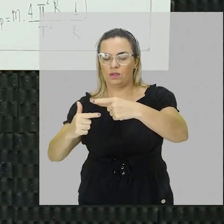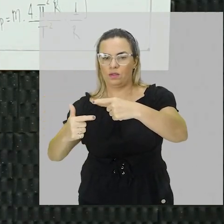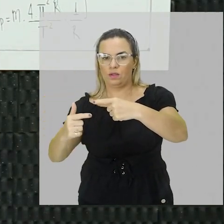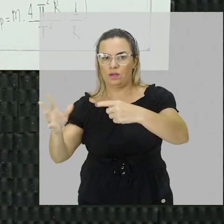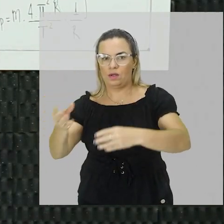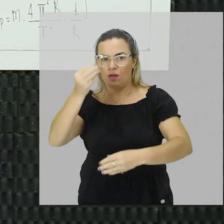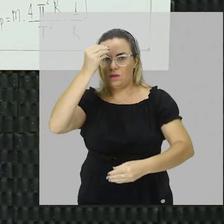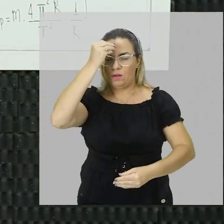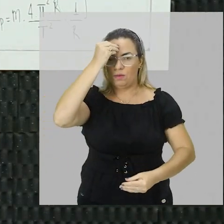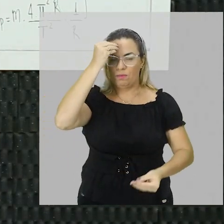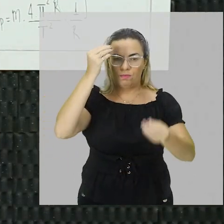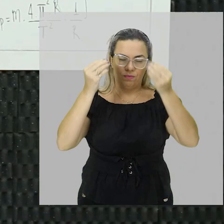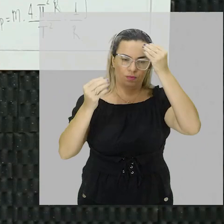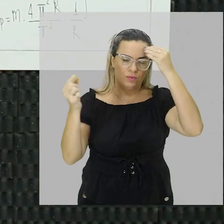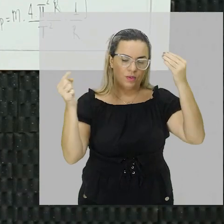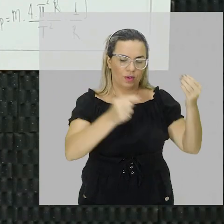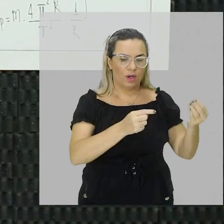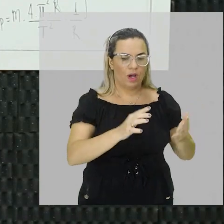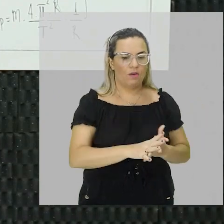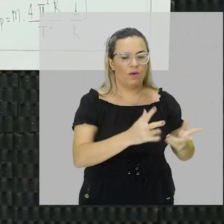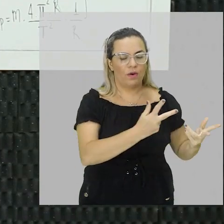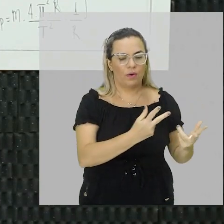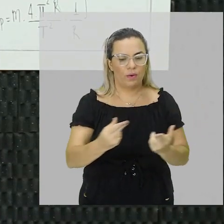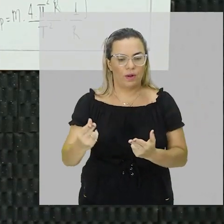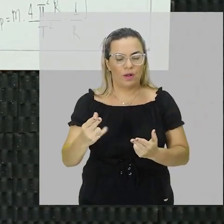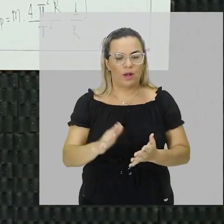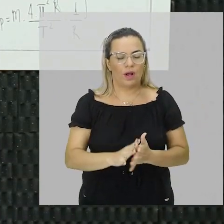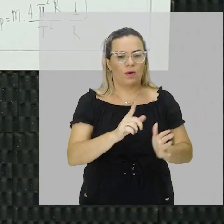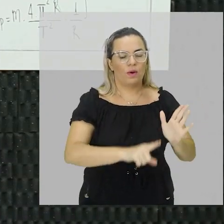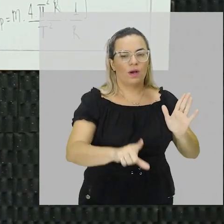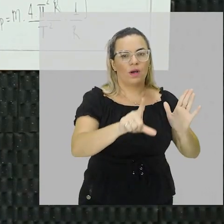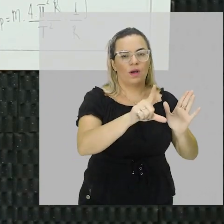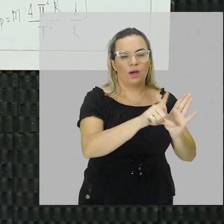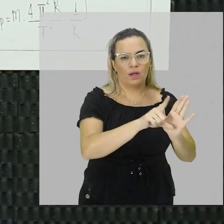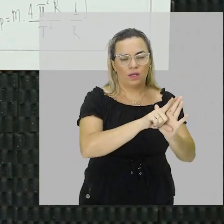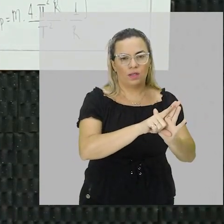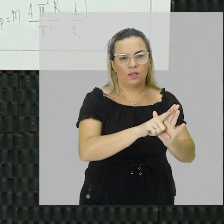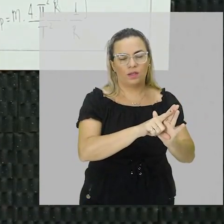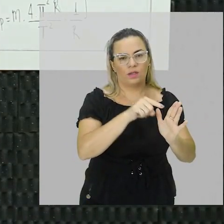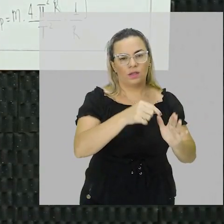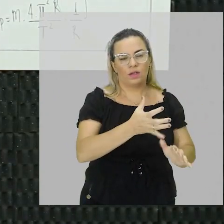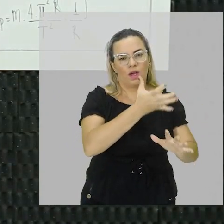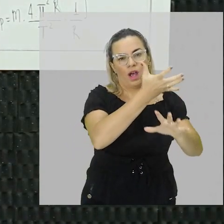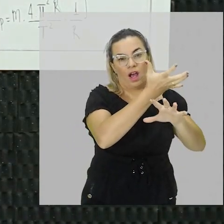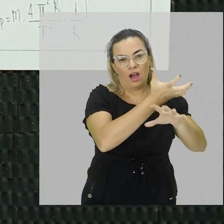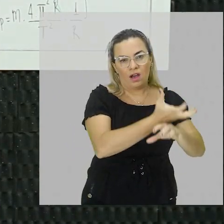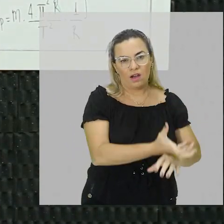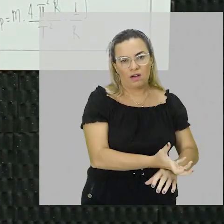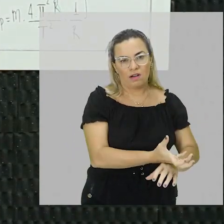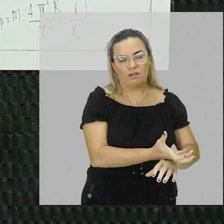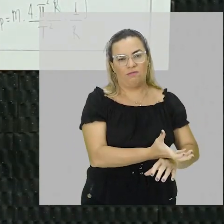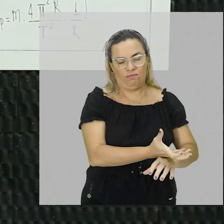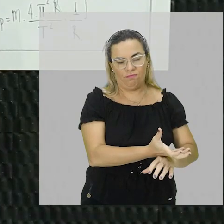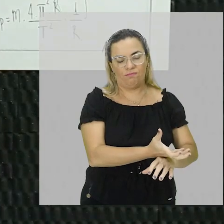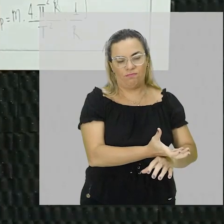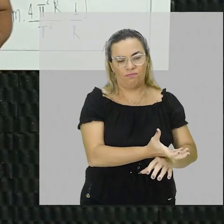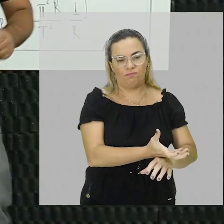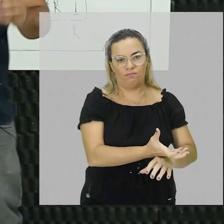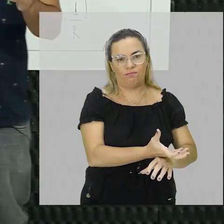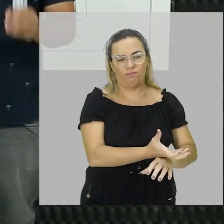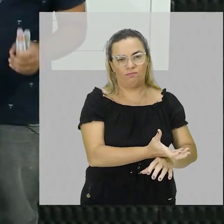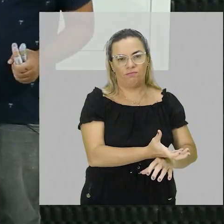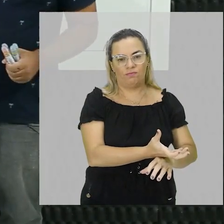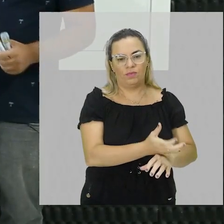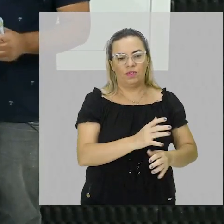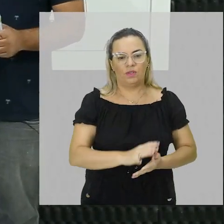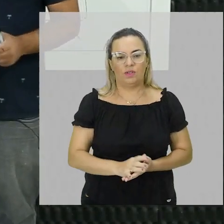gravitação universal, né? Com a lei de gravitação universal. Certinho? Então ele fala aí no texto, né? Se a gente